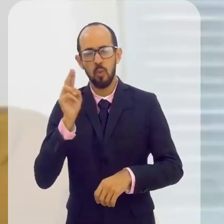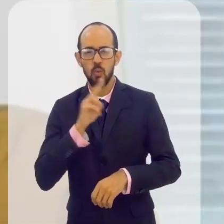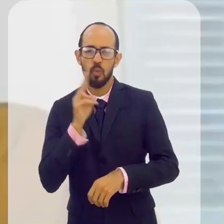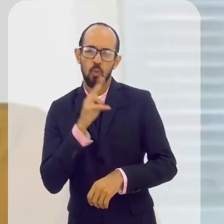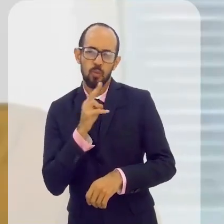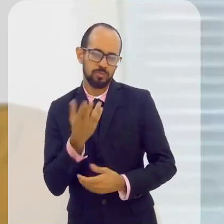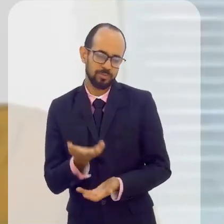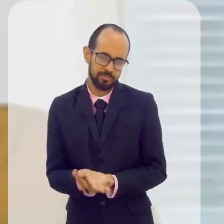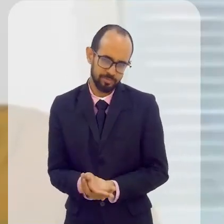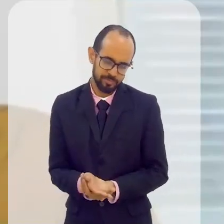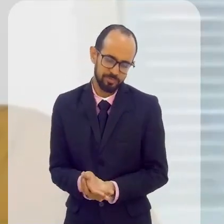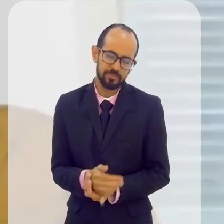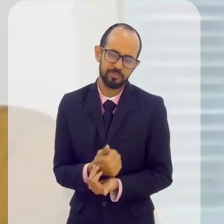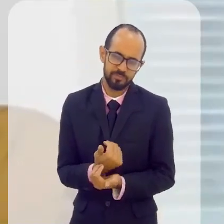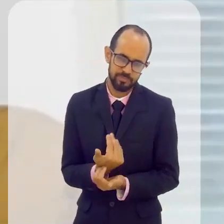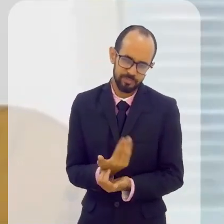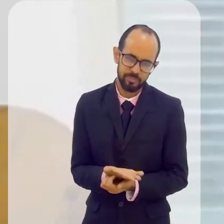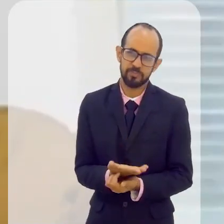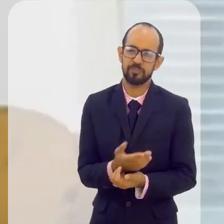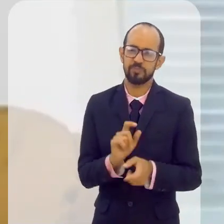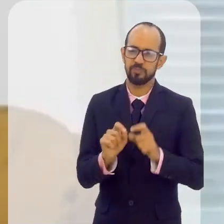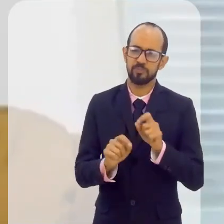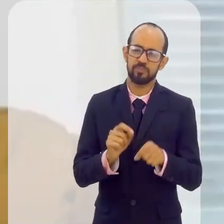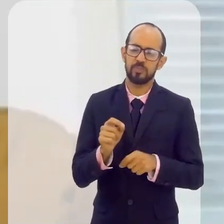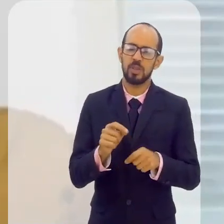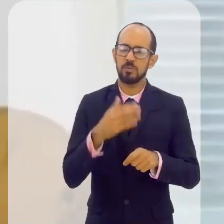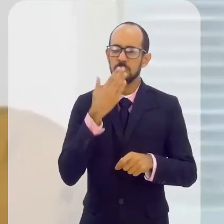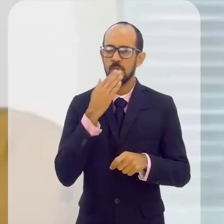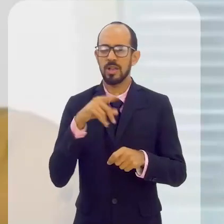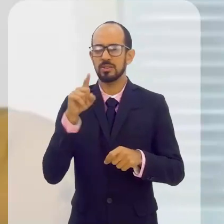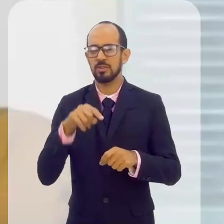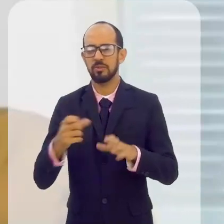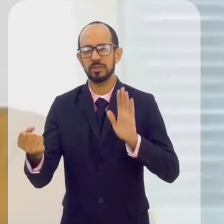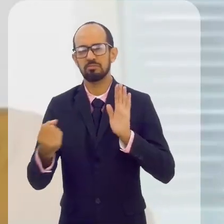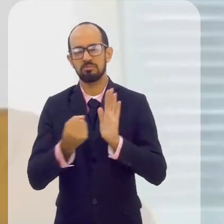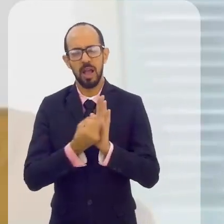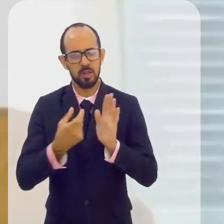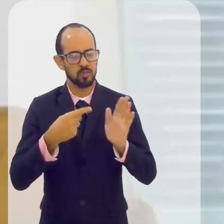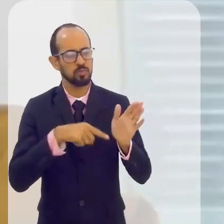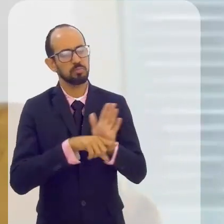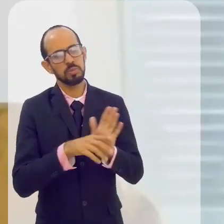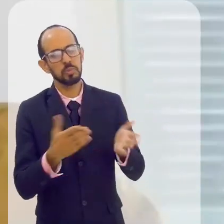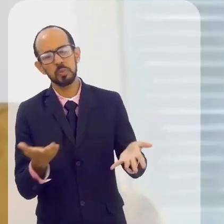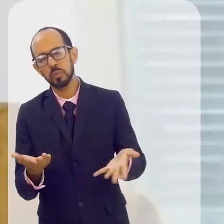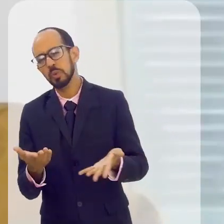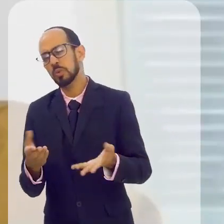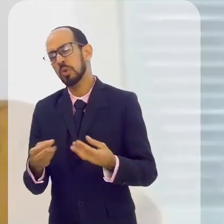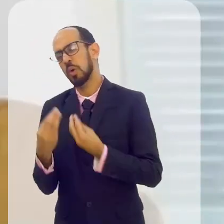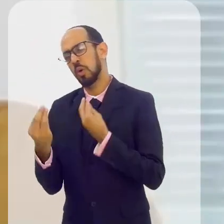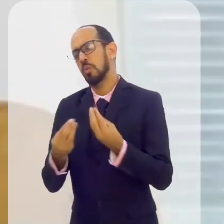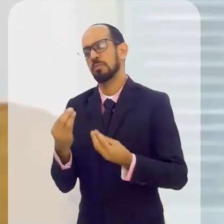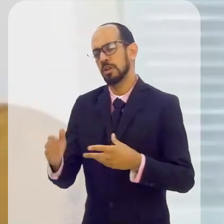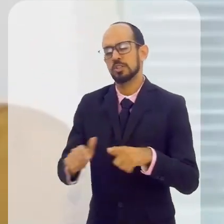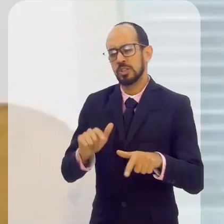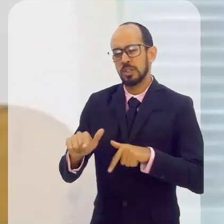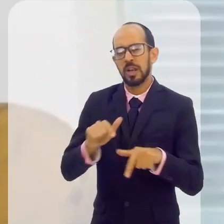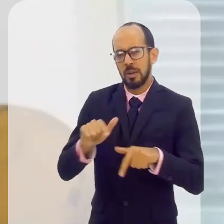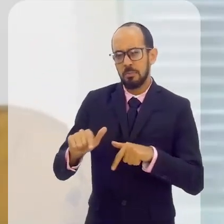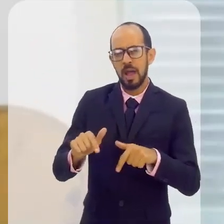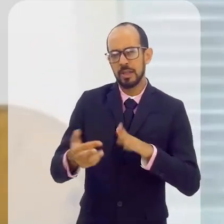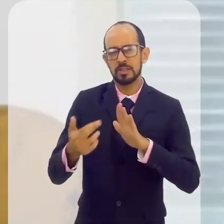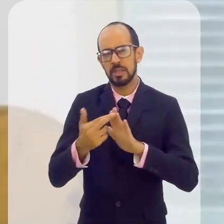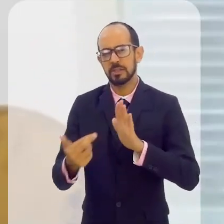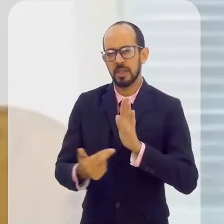emergência. Então, assim, pensar essa expansão casada com a residência, quais são os marcos, né? Como que a